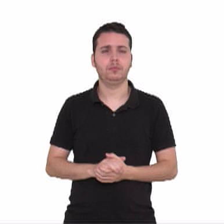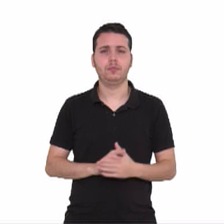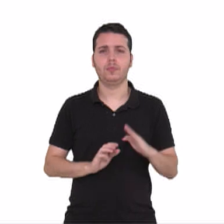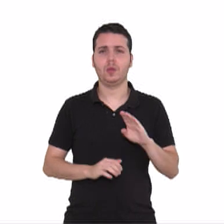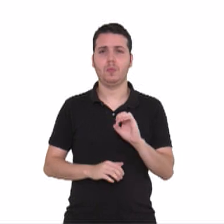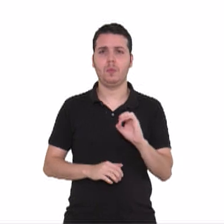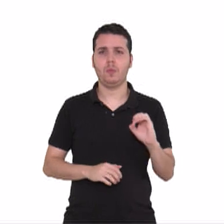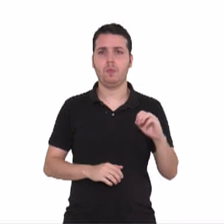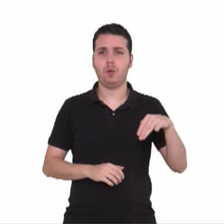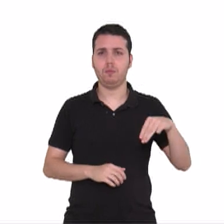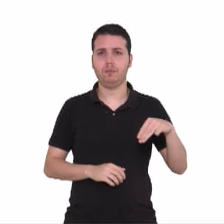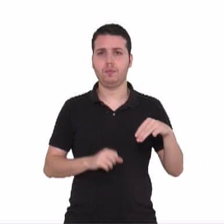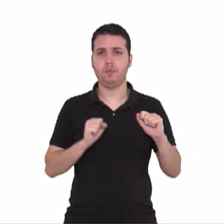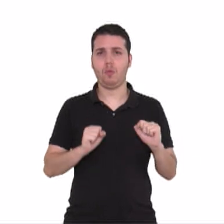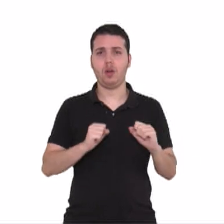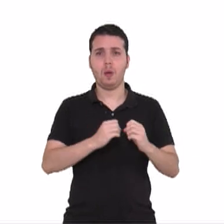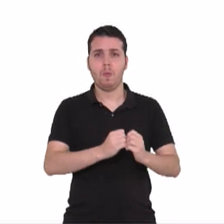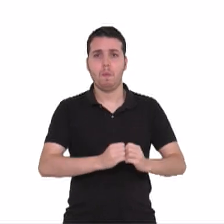Bum.